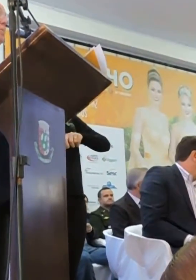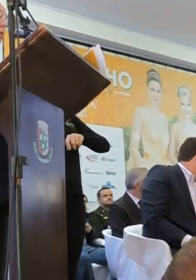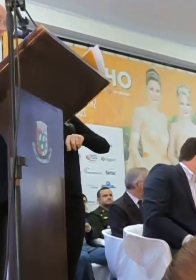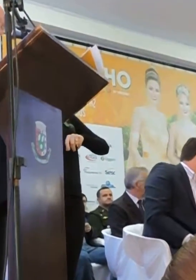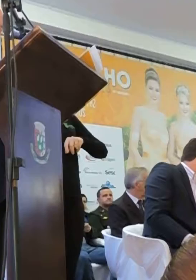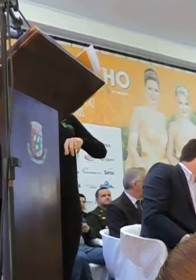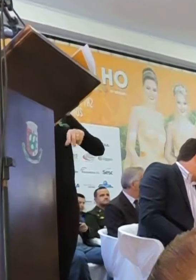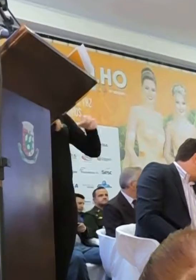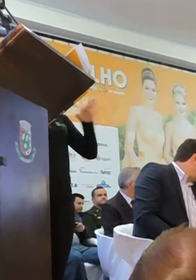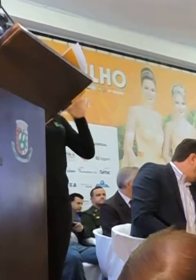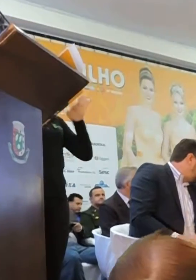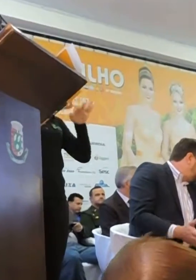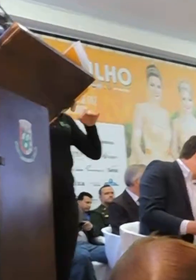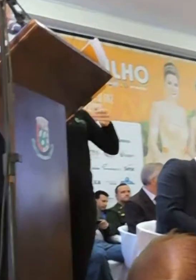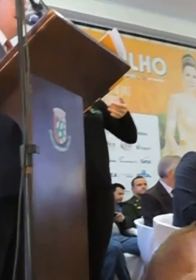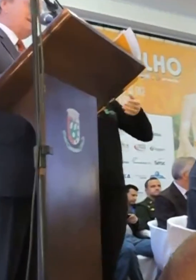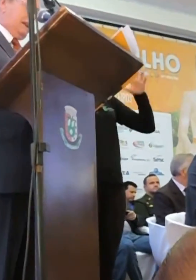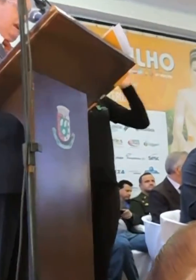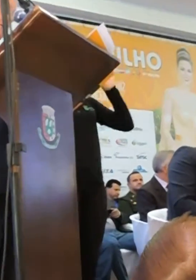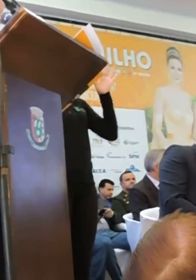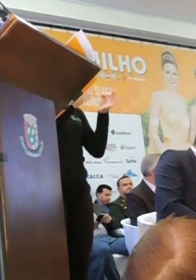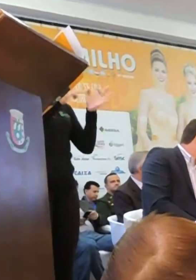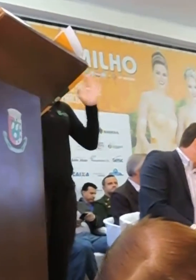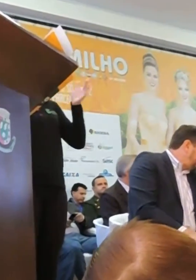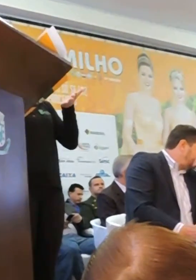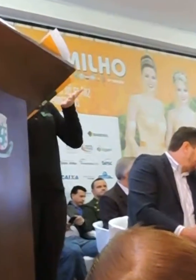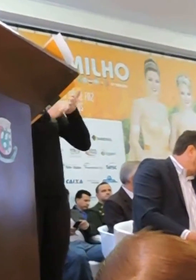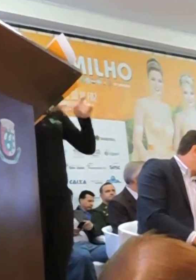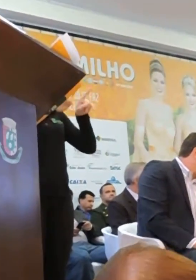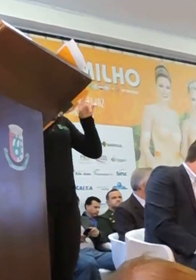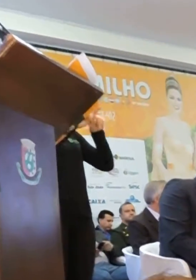Simplifiquem os tributos, simplifiquem as leis,